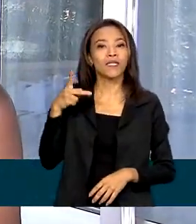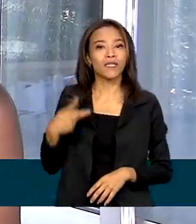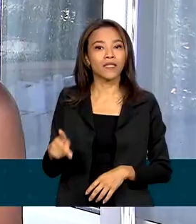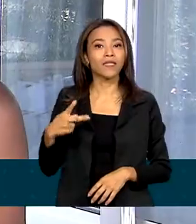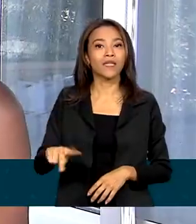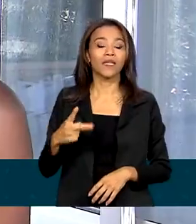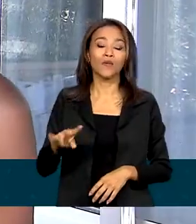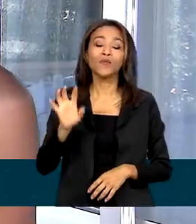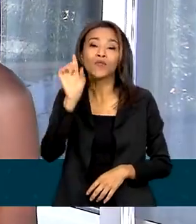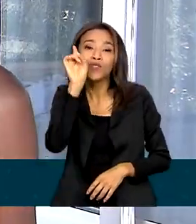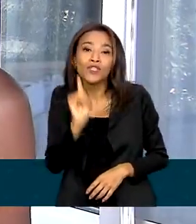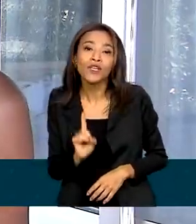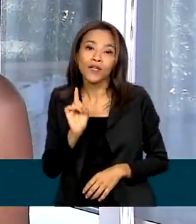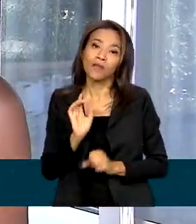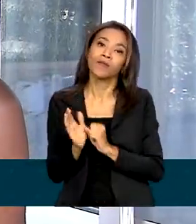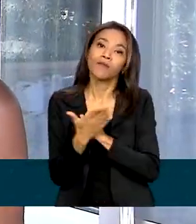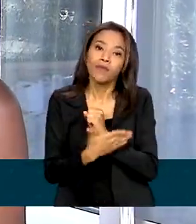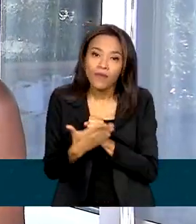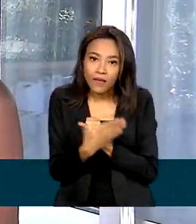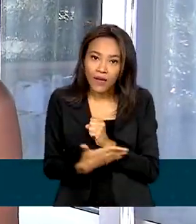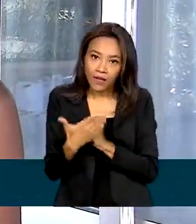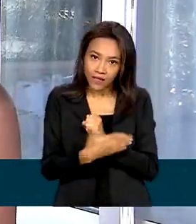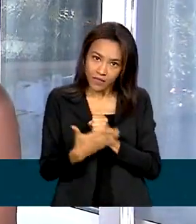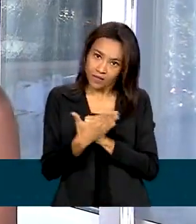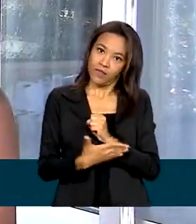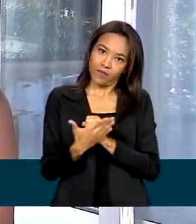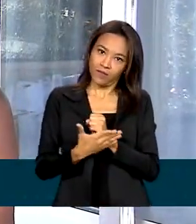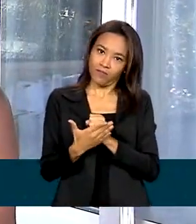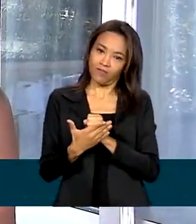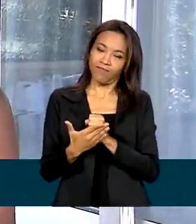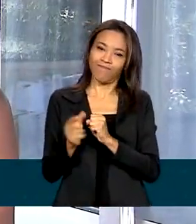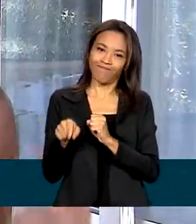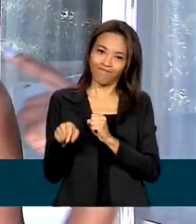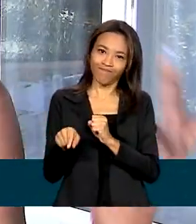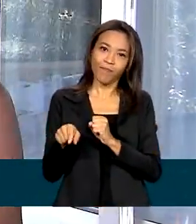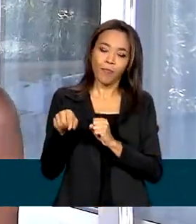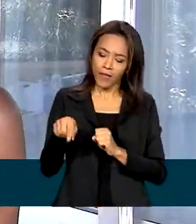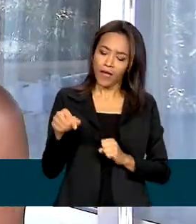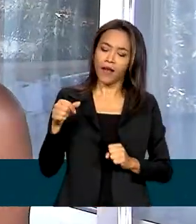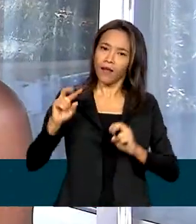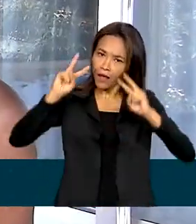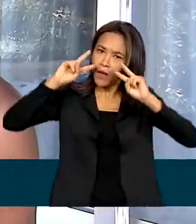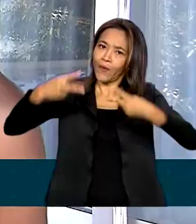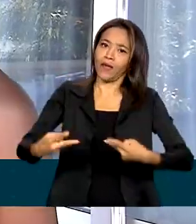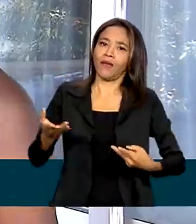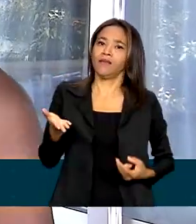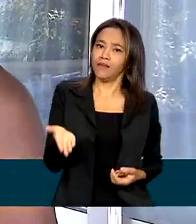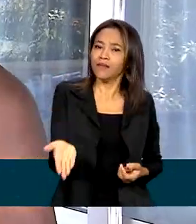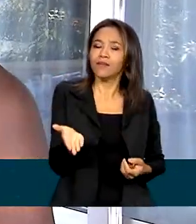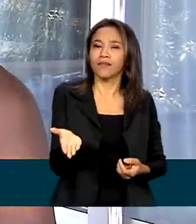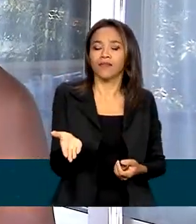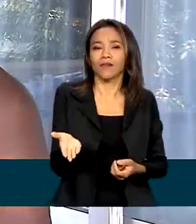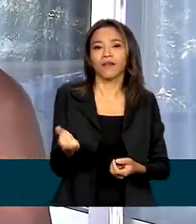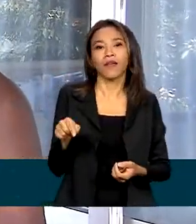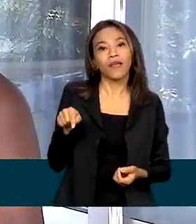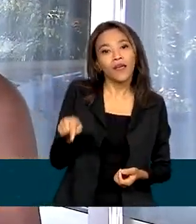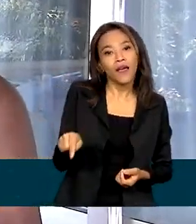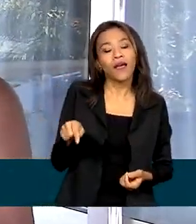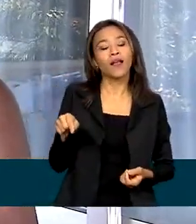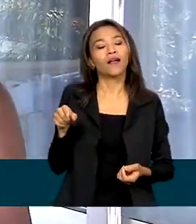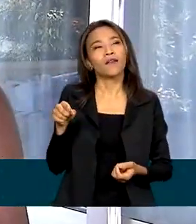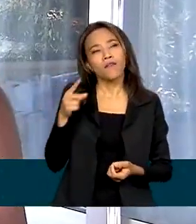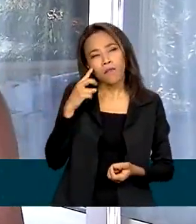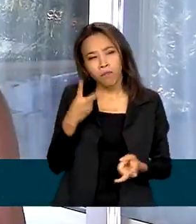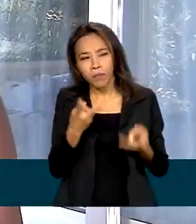direitos básicos, que são básicos, estabelecidos, né? E que ela reconheça isso, e que ela, quando ela veja que